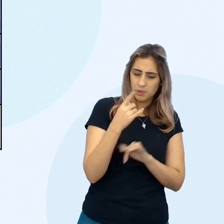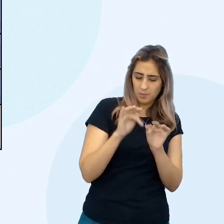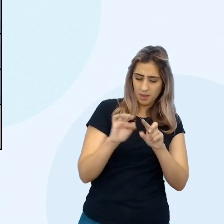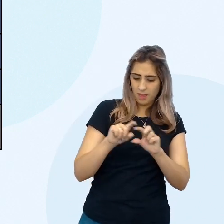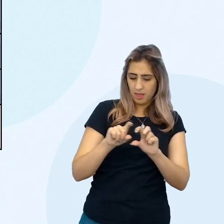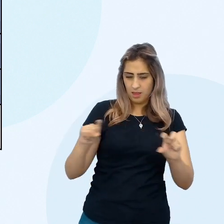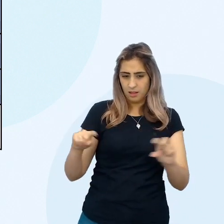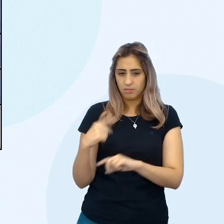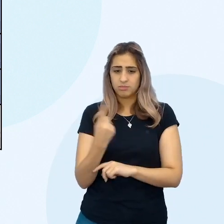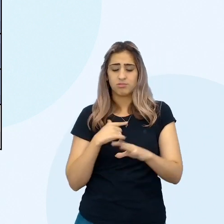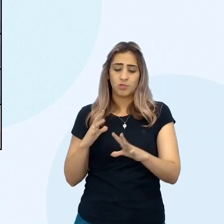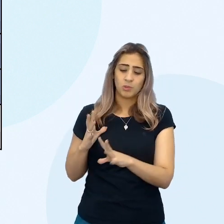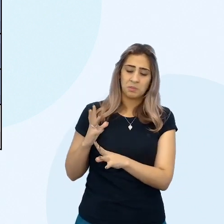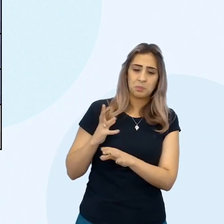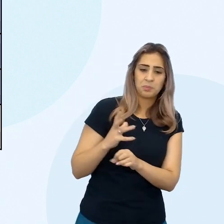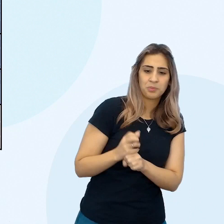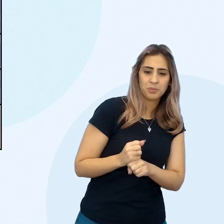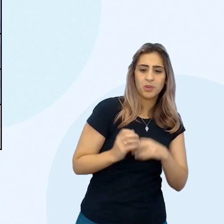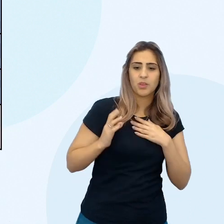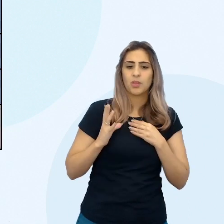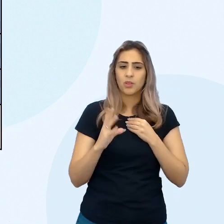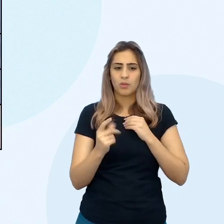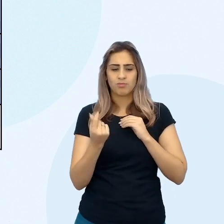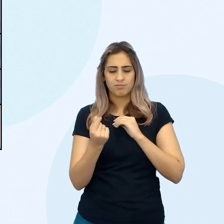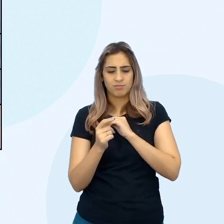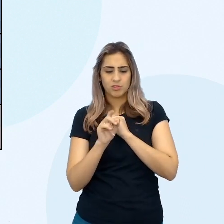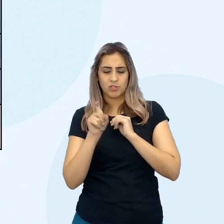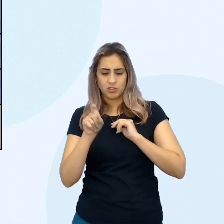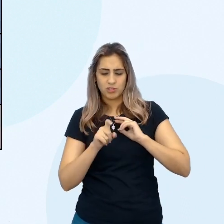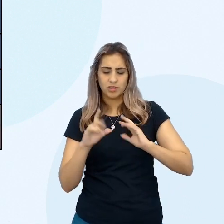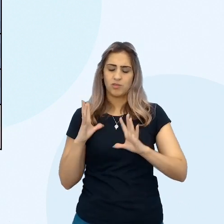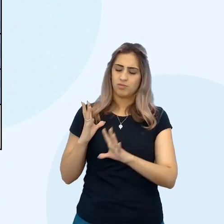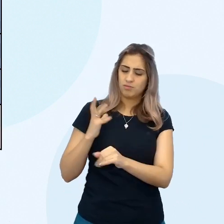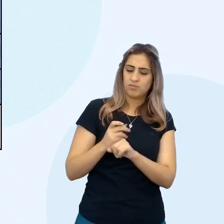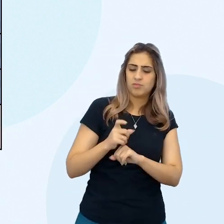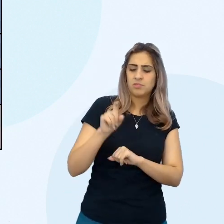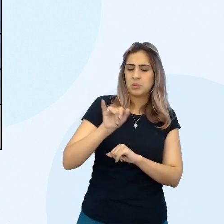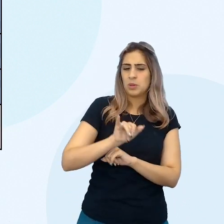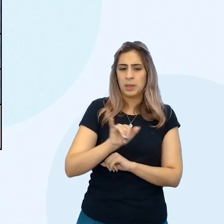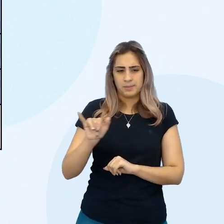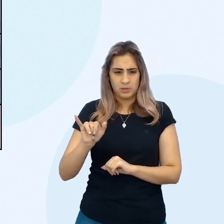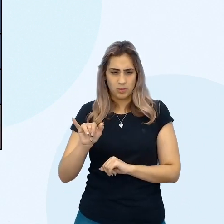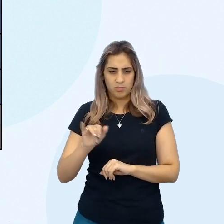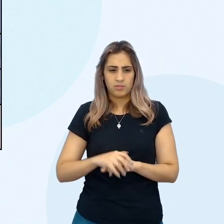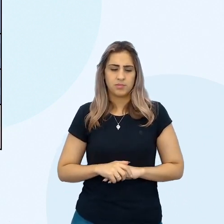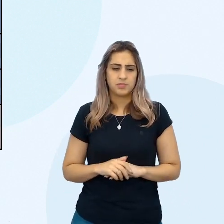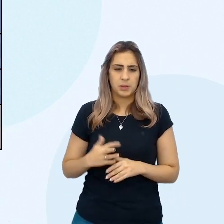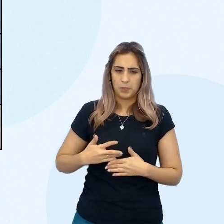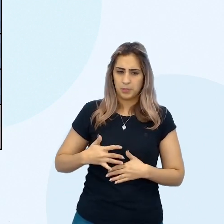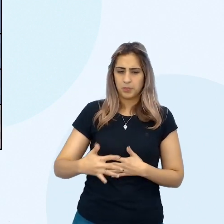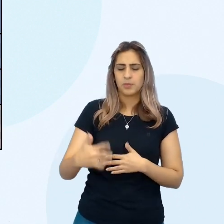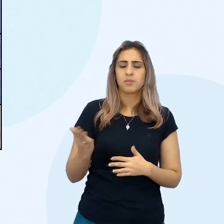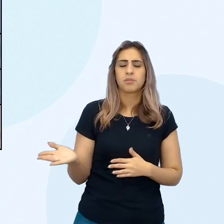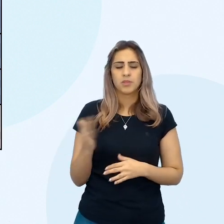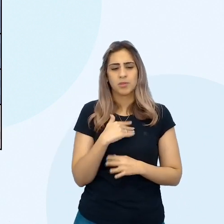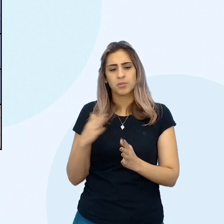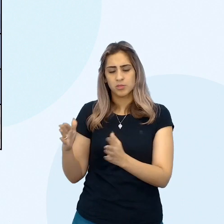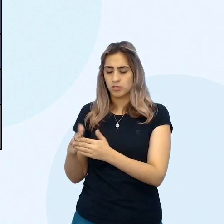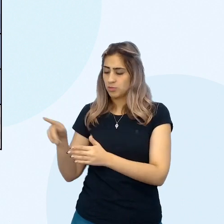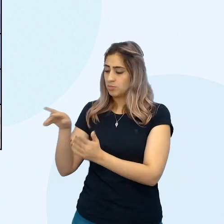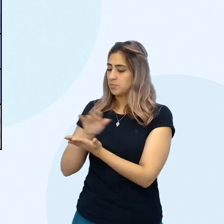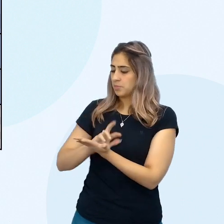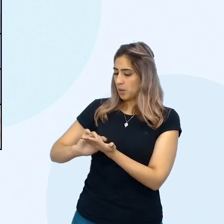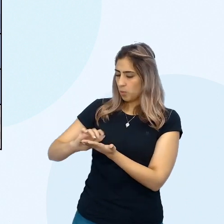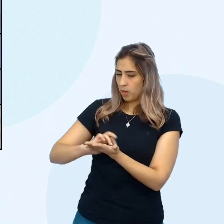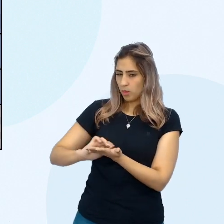embaixo, onde eu vou somar todos os valores do x, todos os valores do y e assim por diante. Legal. Tá bom? Tá. Então, eu vou pedir pro Osmar pegar a